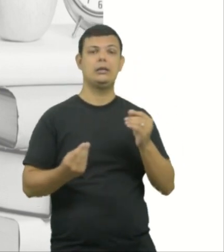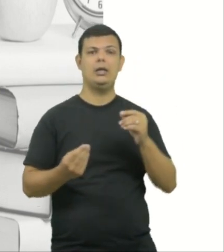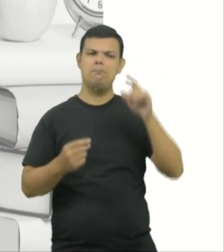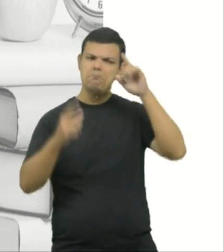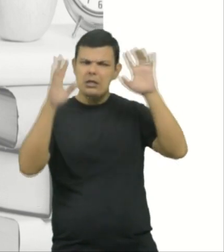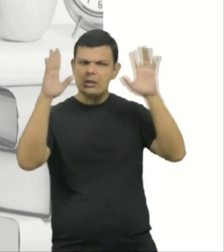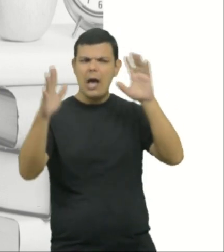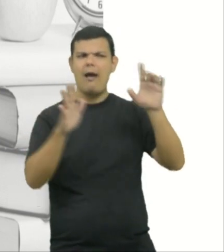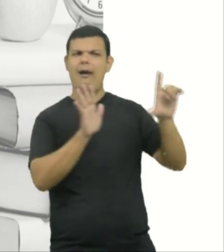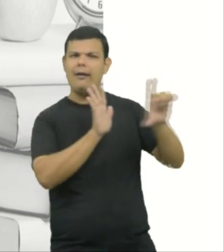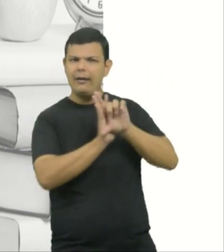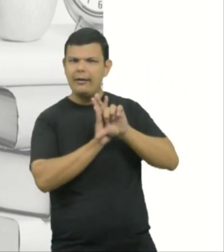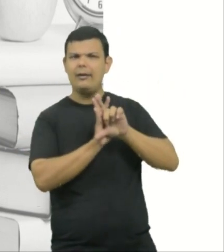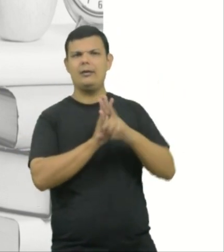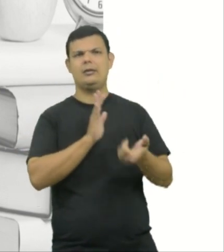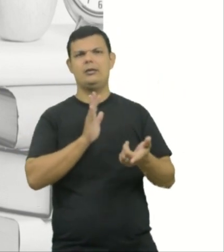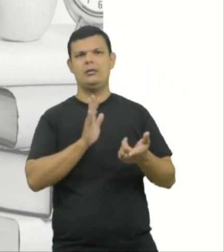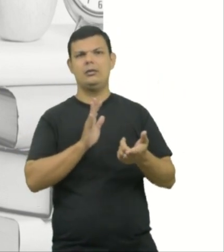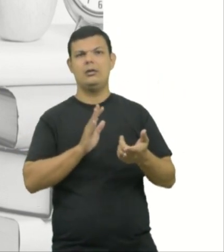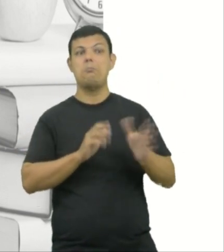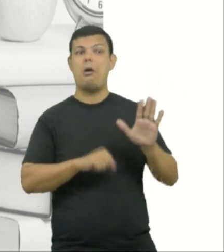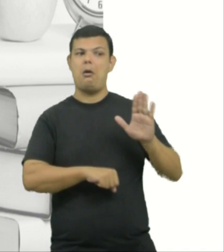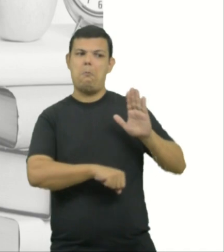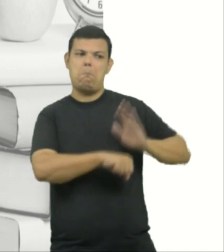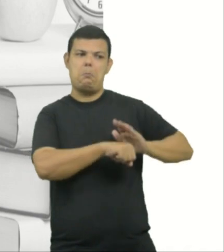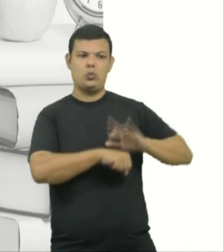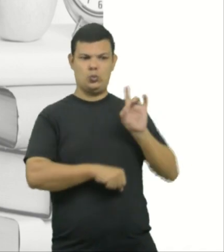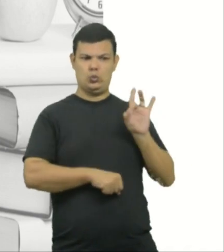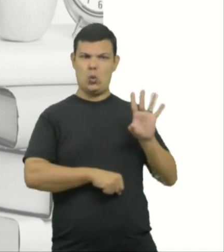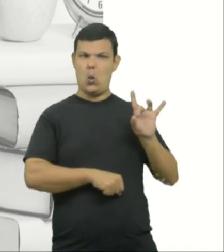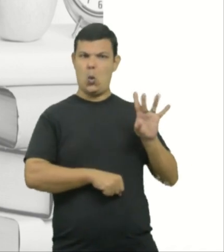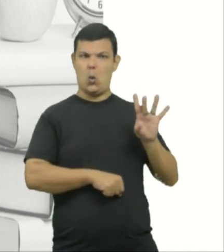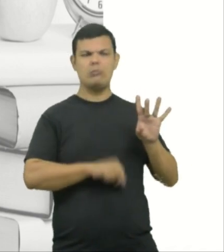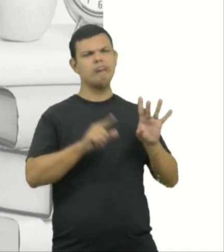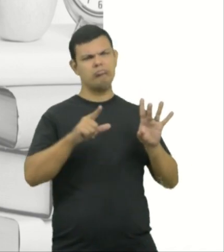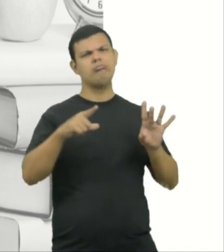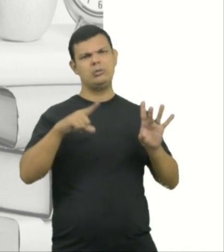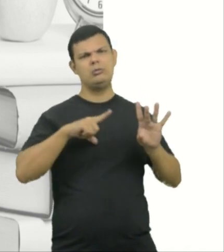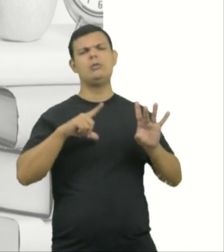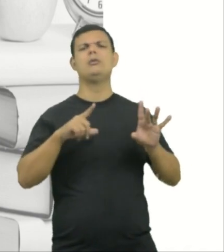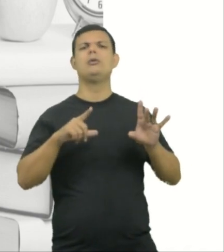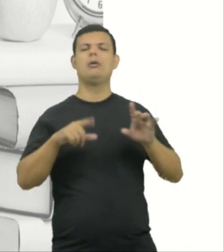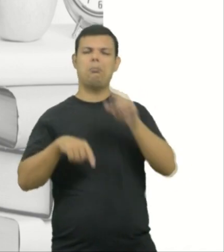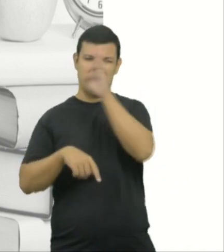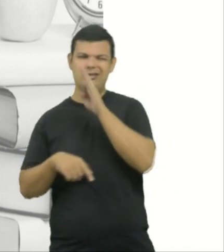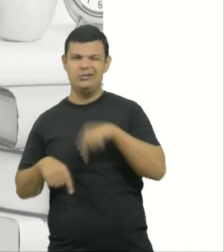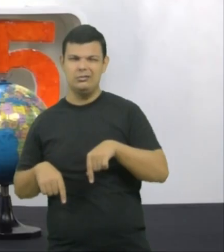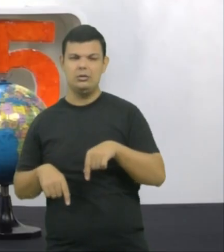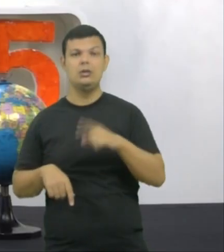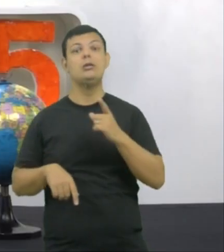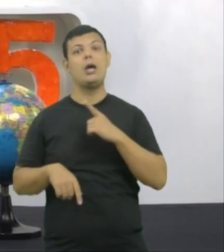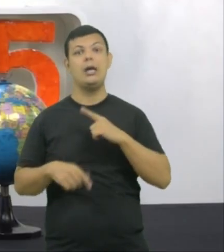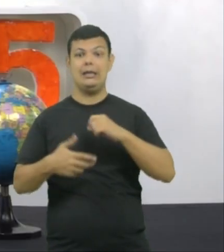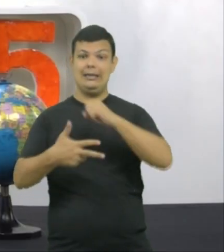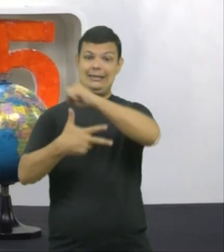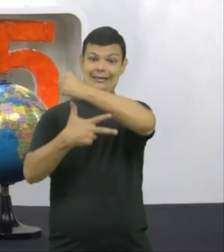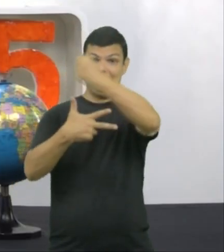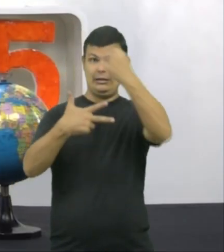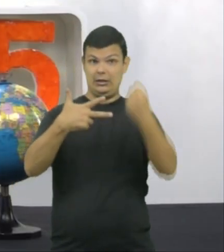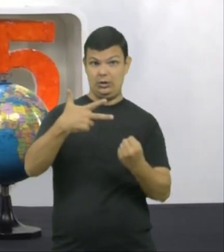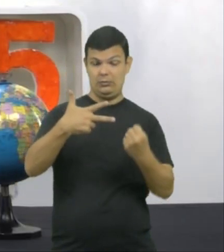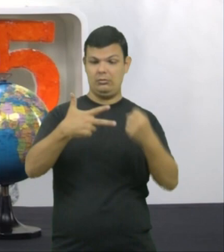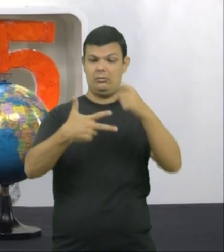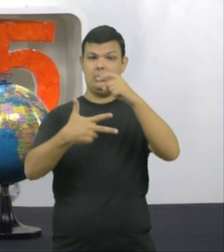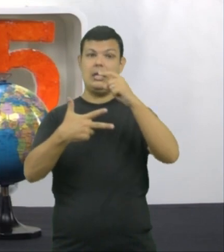as leis, tá? Mas eles não agem sozinhos. Existe, no caso do Brasil, nós temos 3 poderes, que é